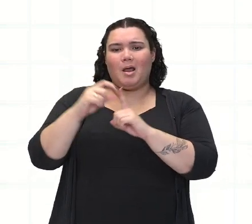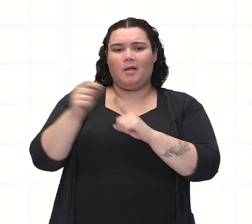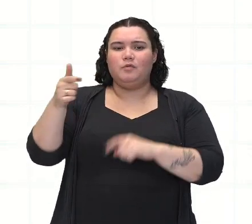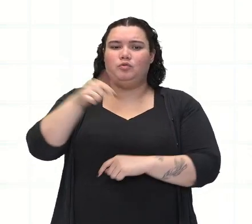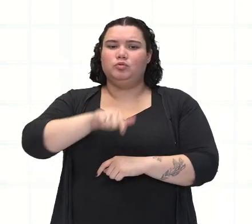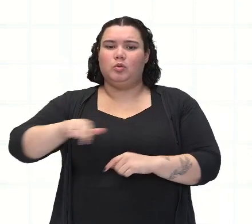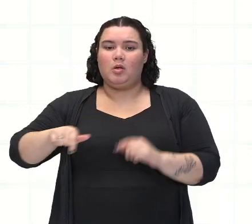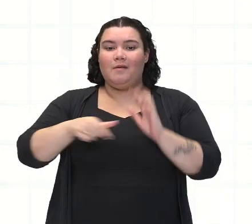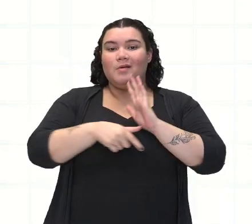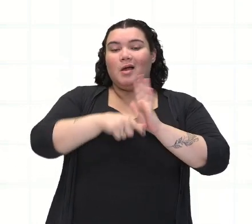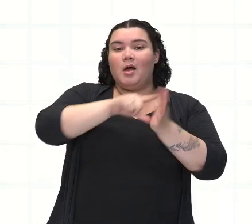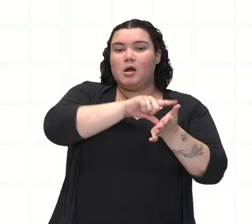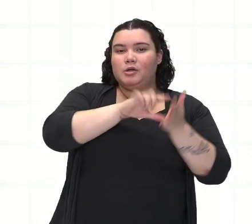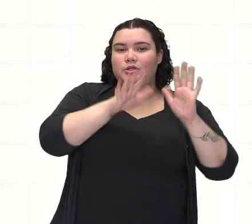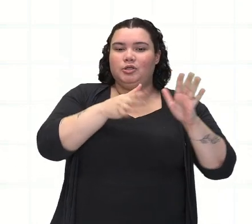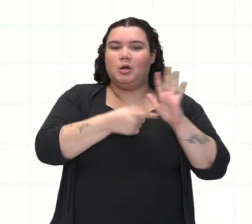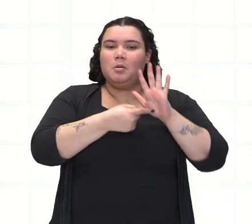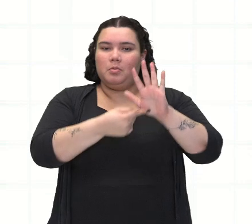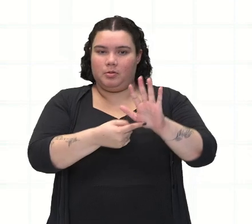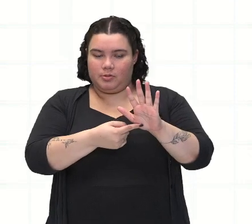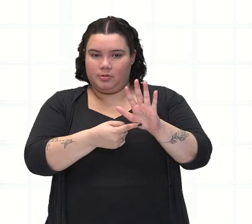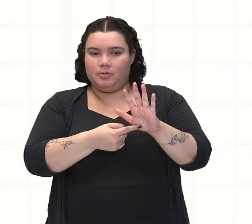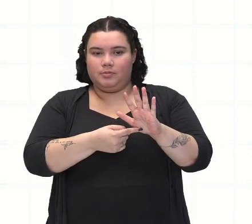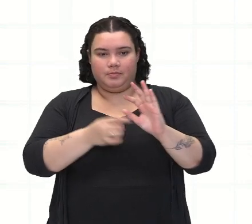palavra mencionada